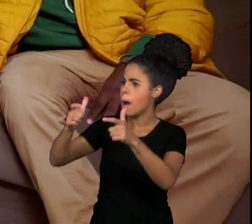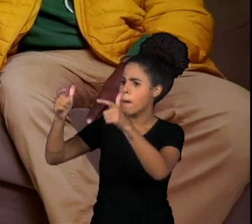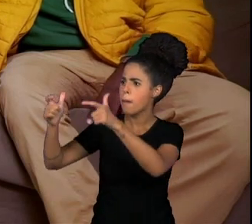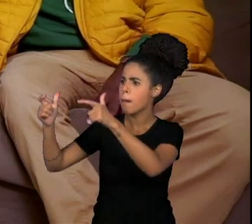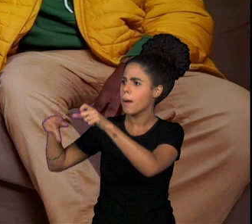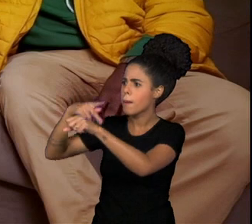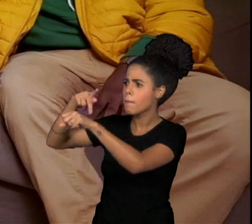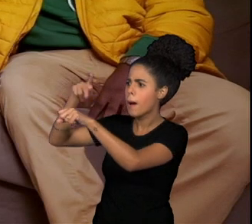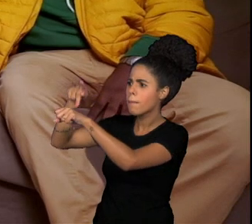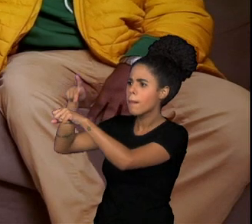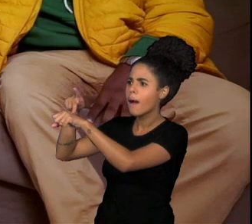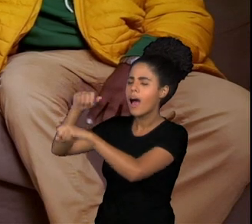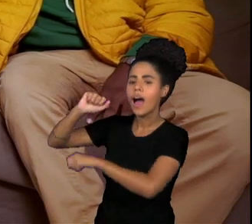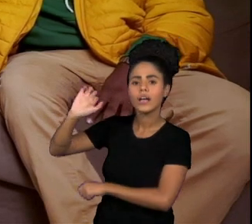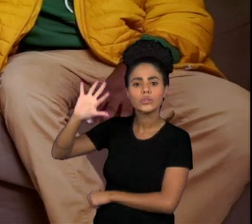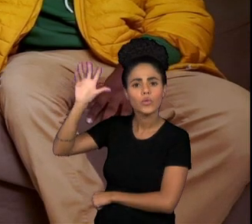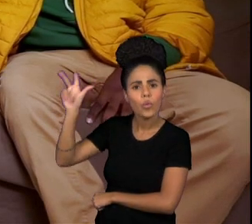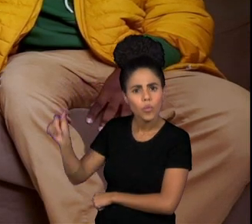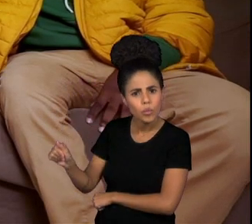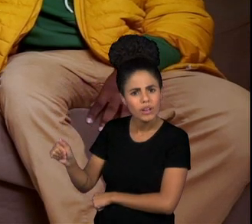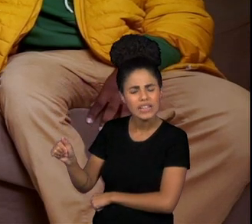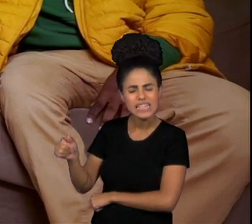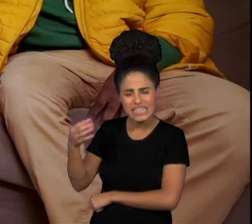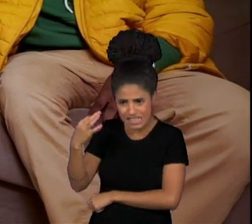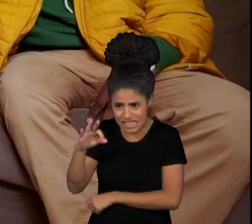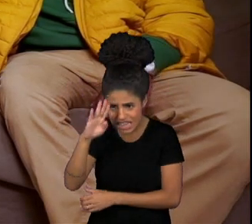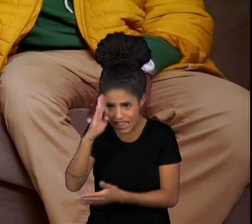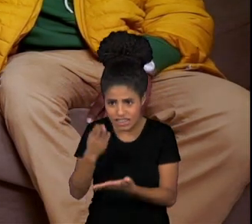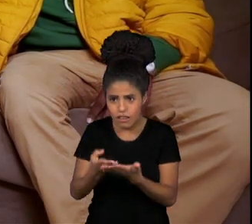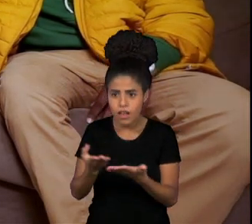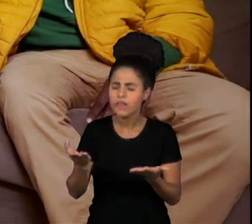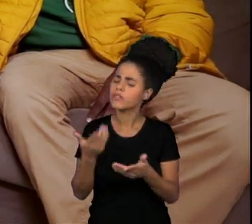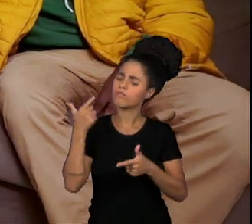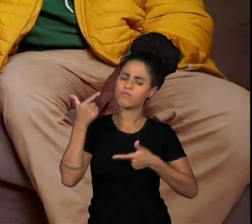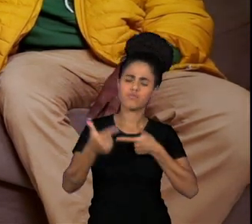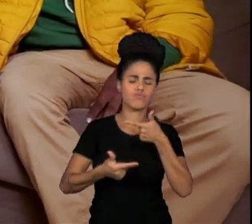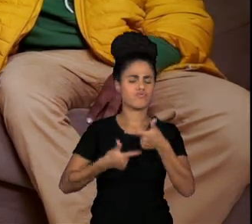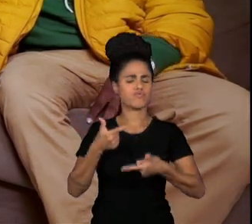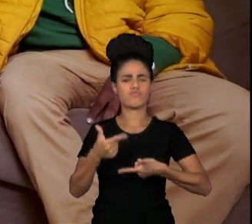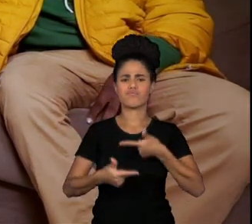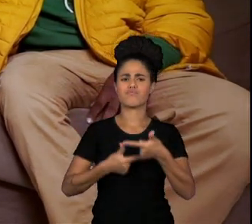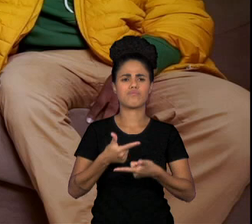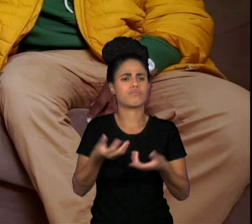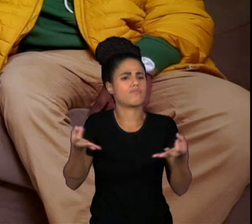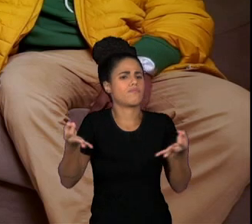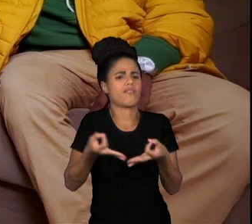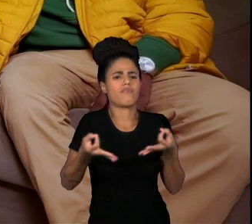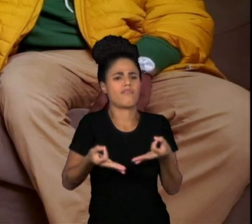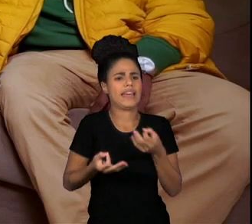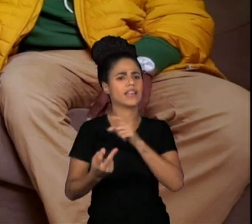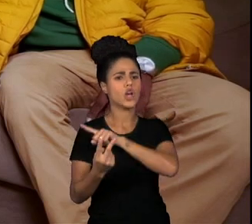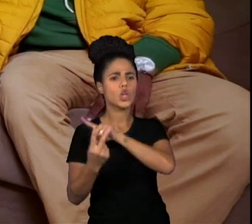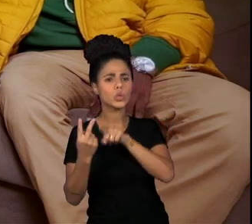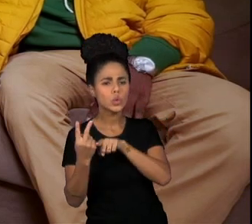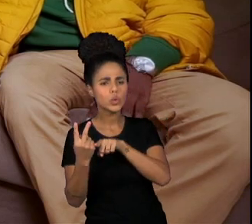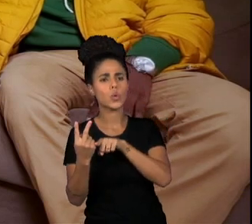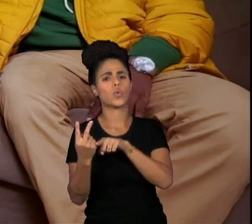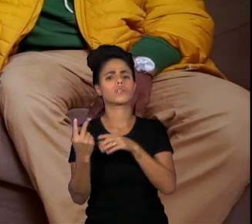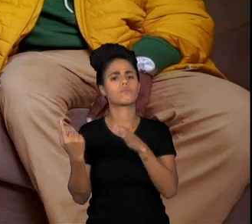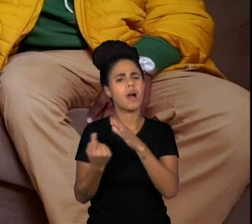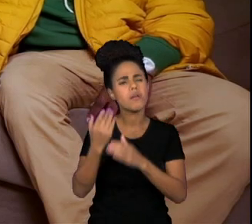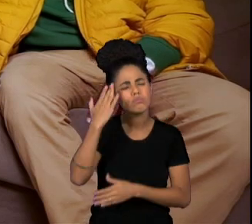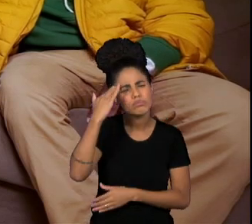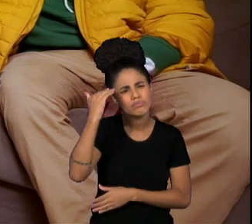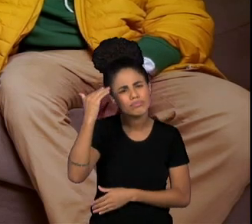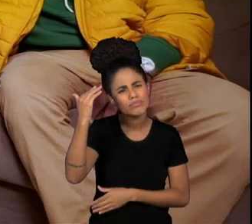continente africano. Exatamente. Certo? E aí, seu trabalho incrível 2 álbuns, um cara conhecido